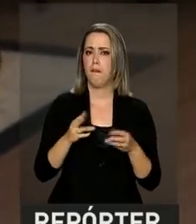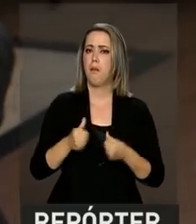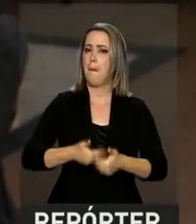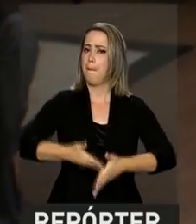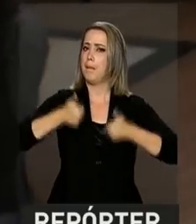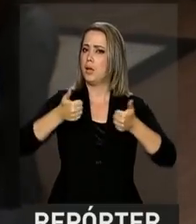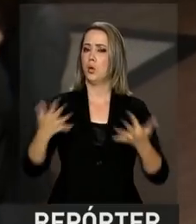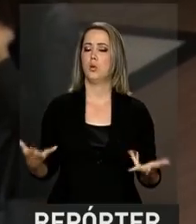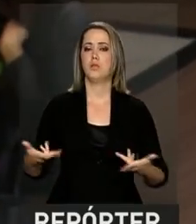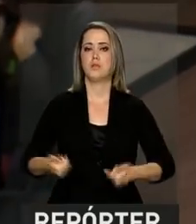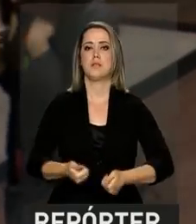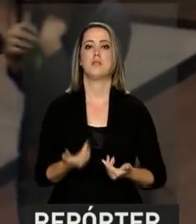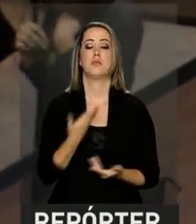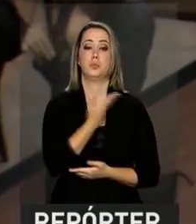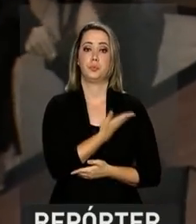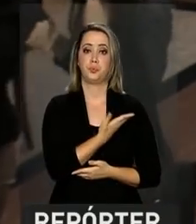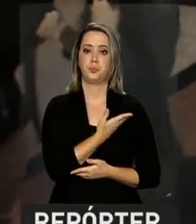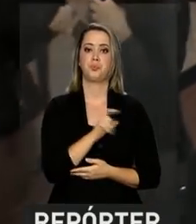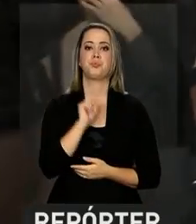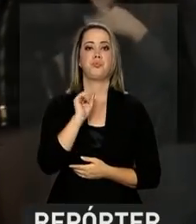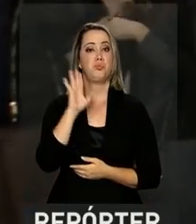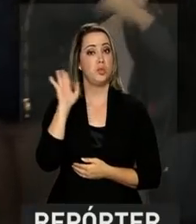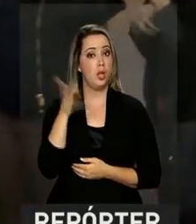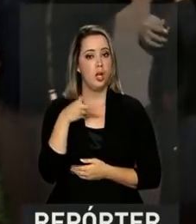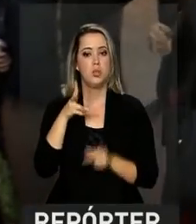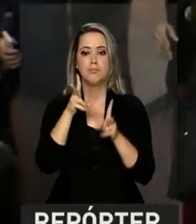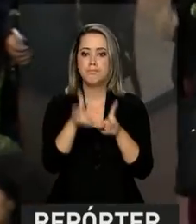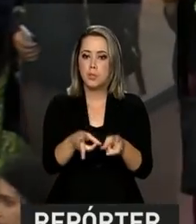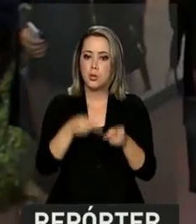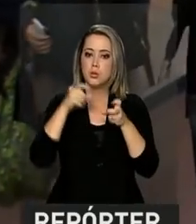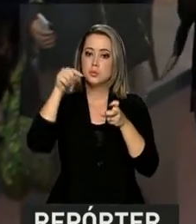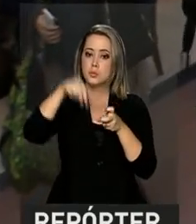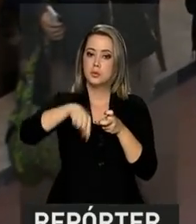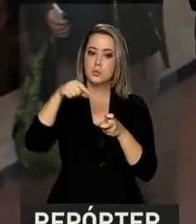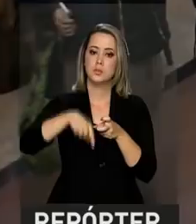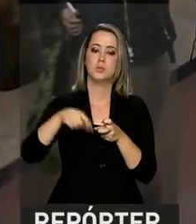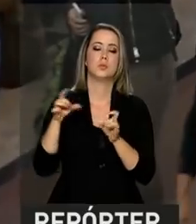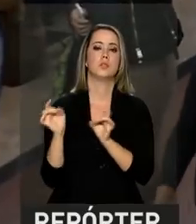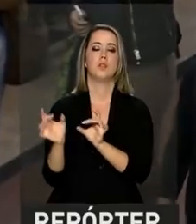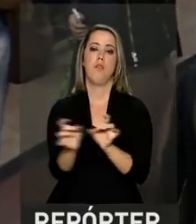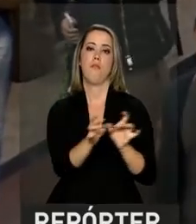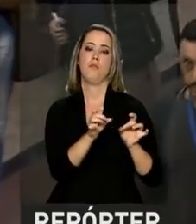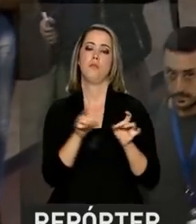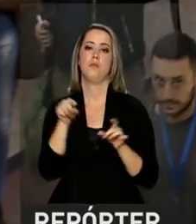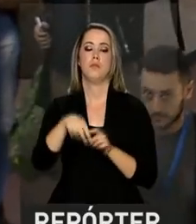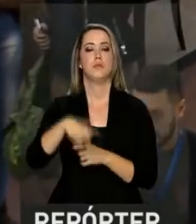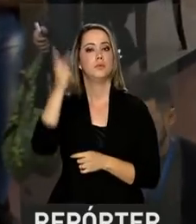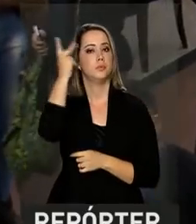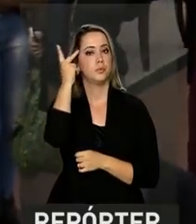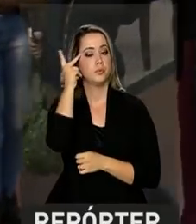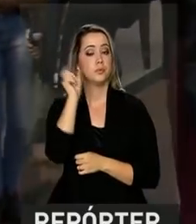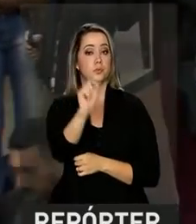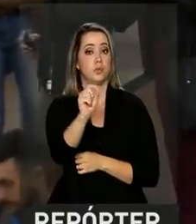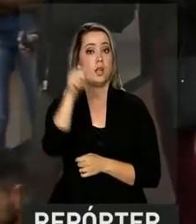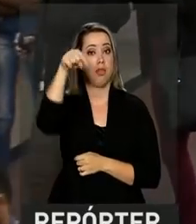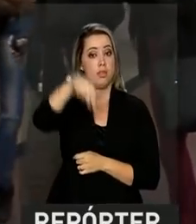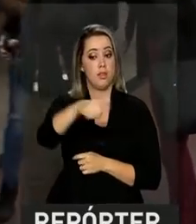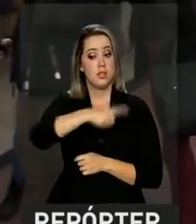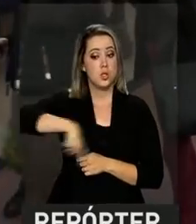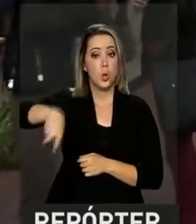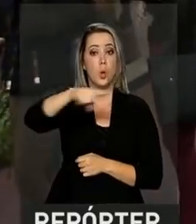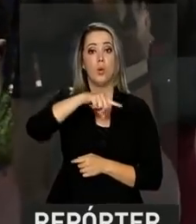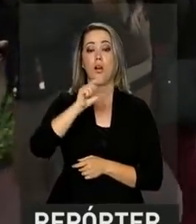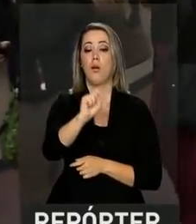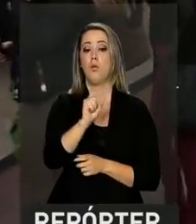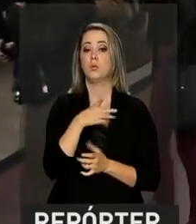de Parcerias de Investimentos pode ser constatada aqui, no Salão de Pregões da Bolsa de Valores de São Paulo. Foi neste espaço